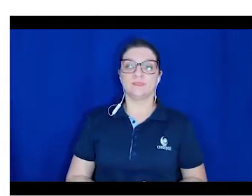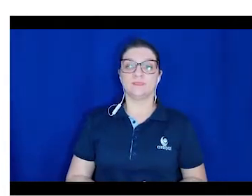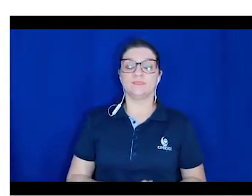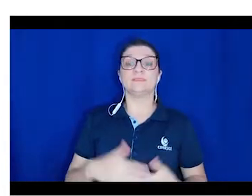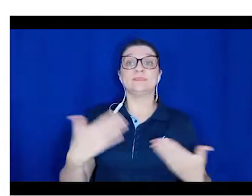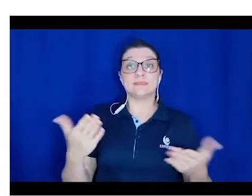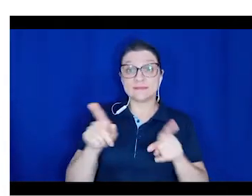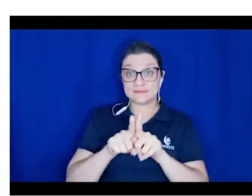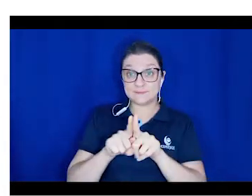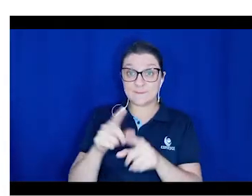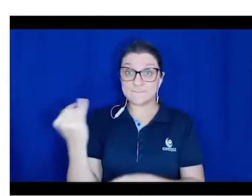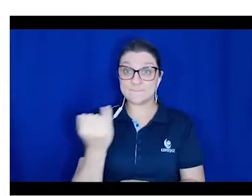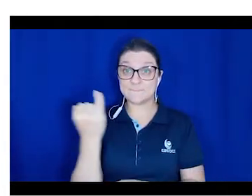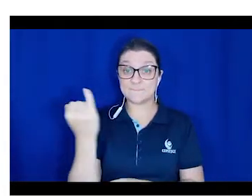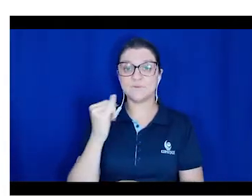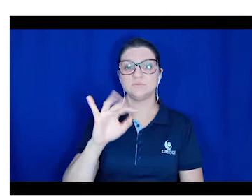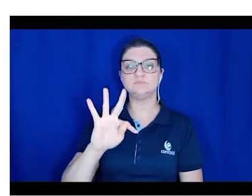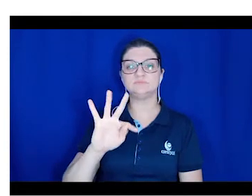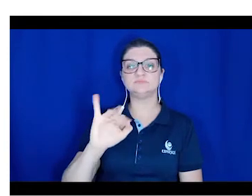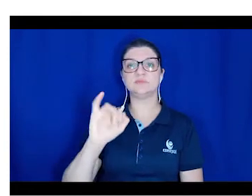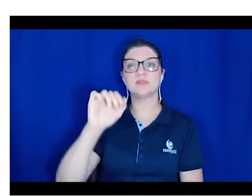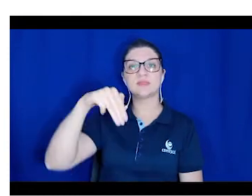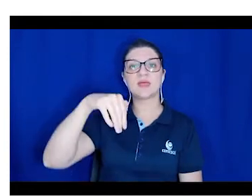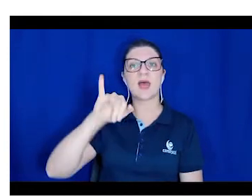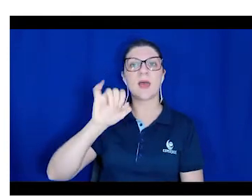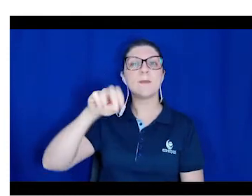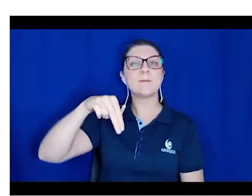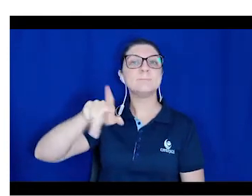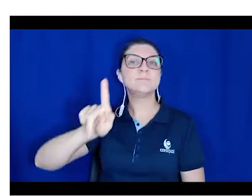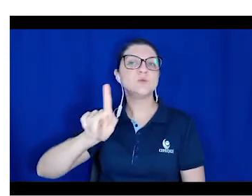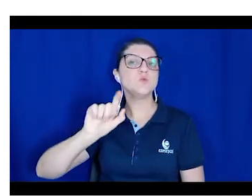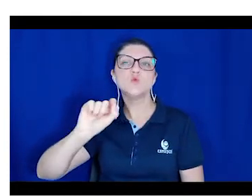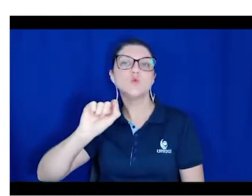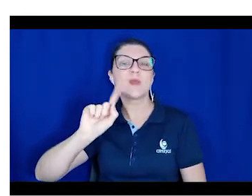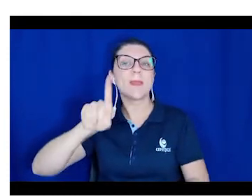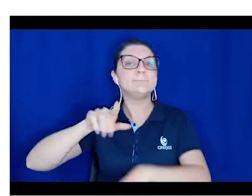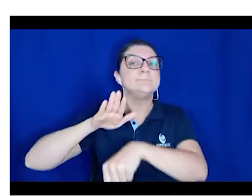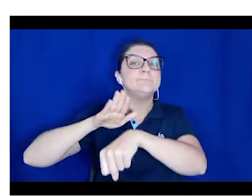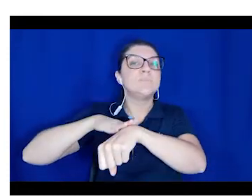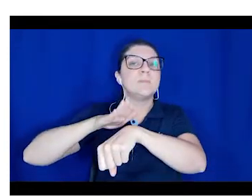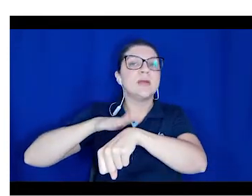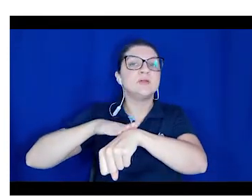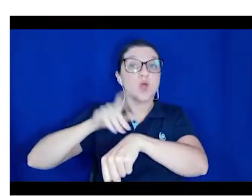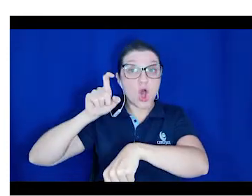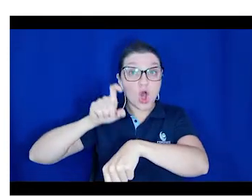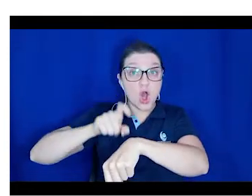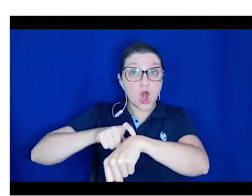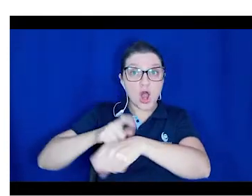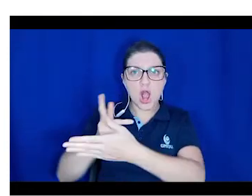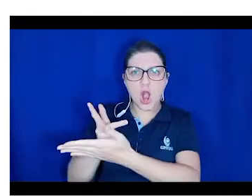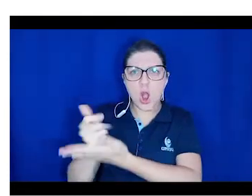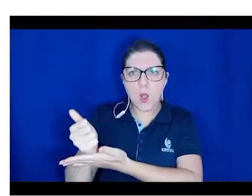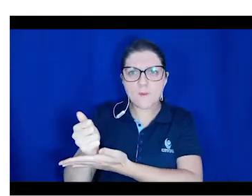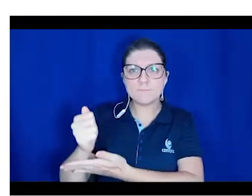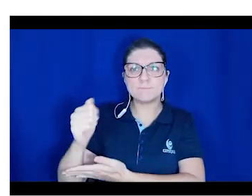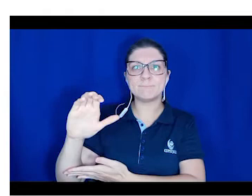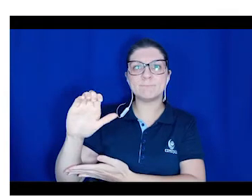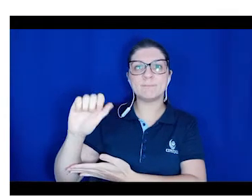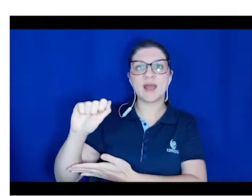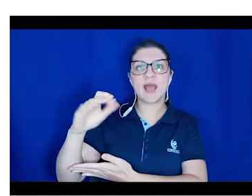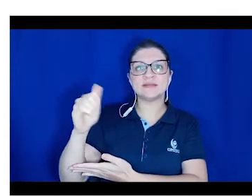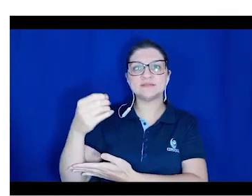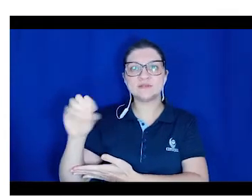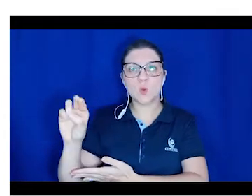Portanto, outra coisa muito importante, né, é o chamado time, é o momento em que nós compramos ou vendemos uma ação. A fundamentalista não